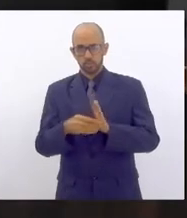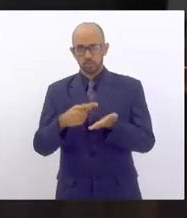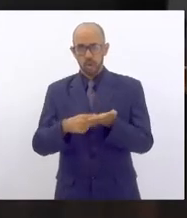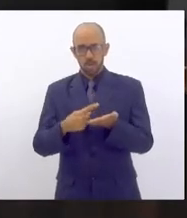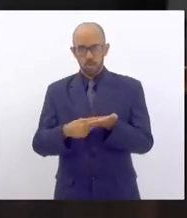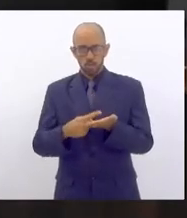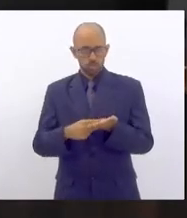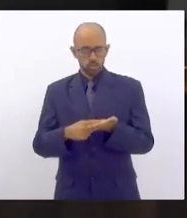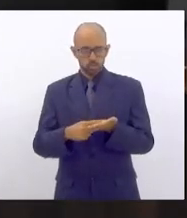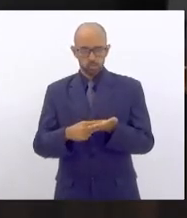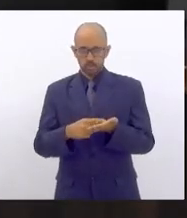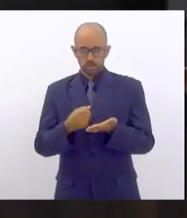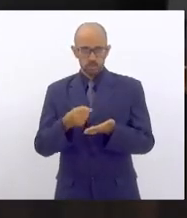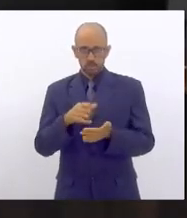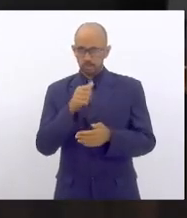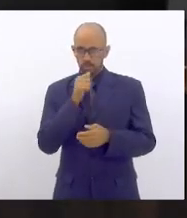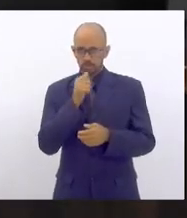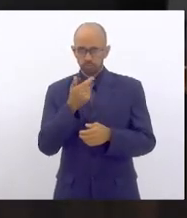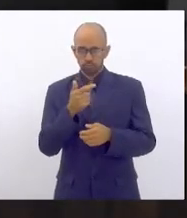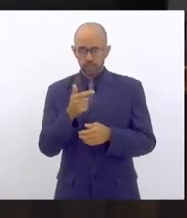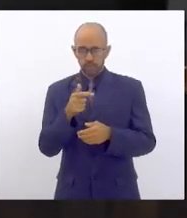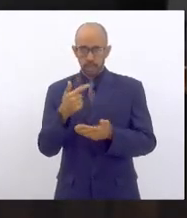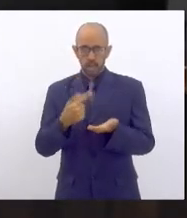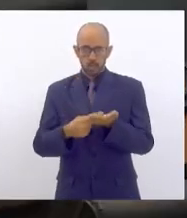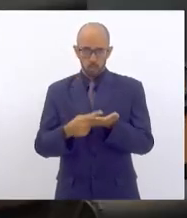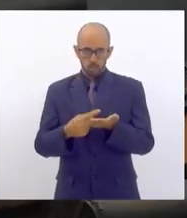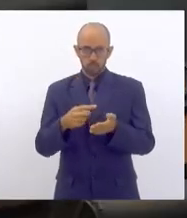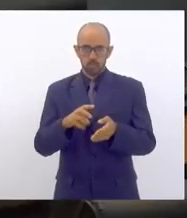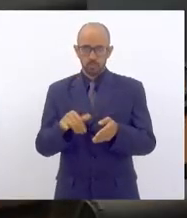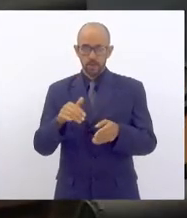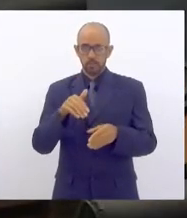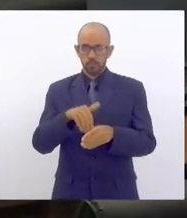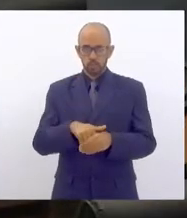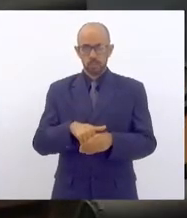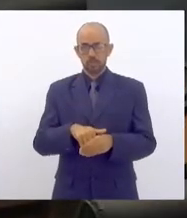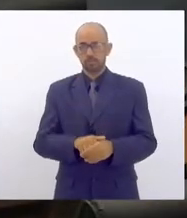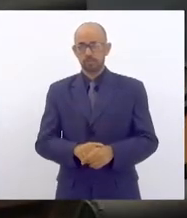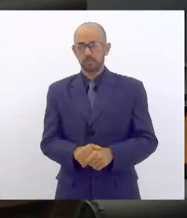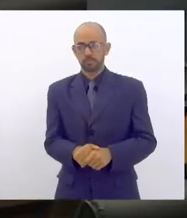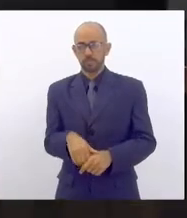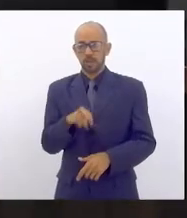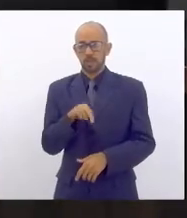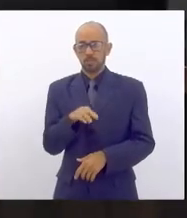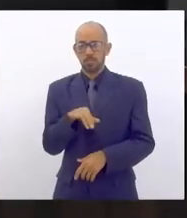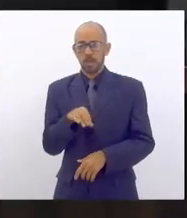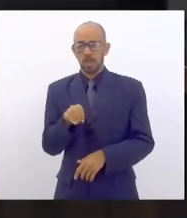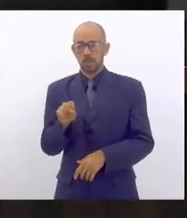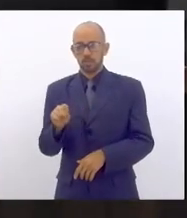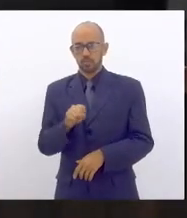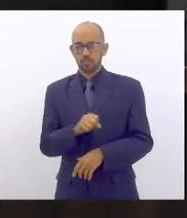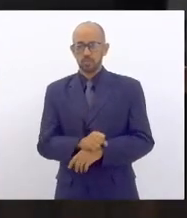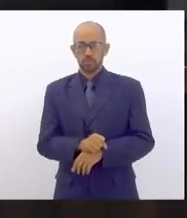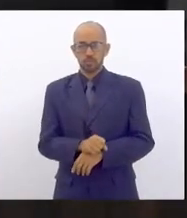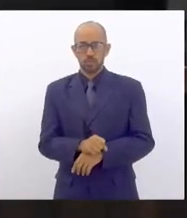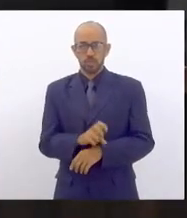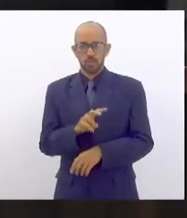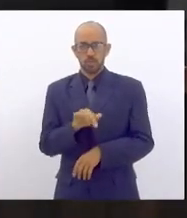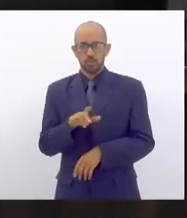tem acordo, vamos para o veto, para o voto. Deputado Marcos Milha, deputado Valdo Ceasa.